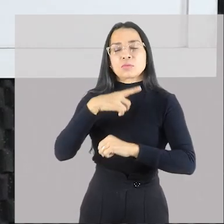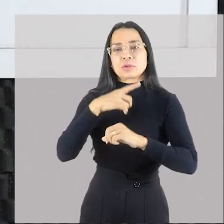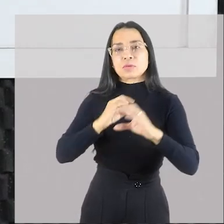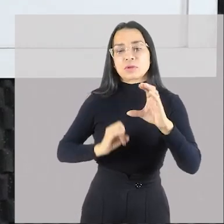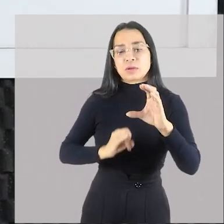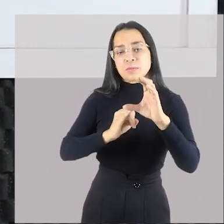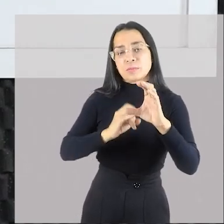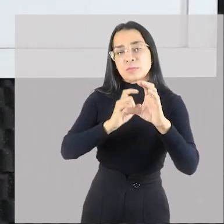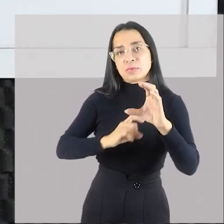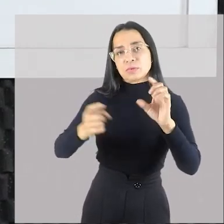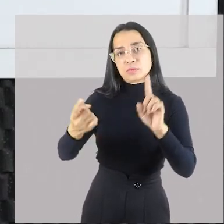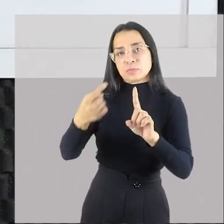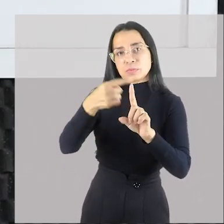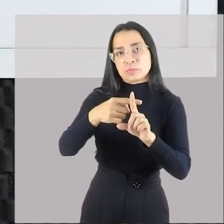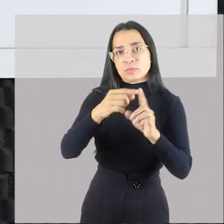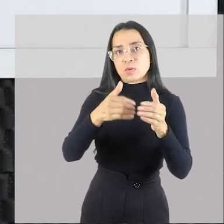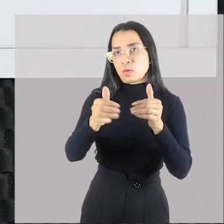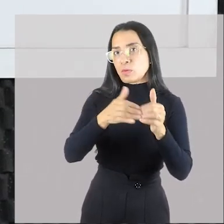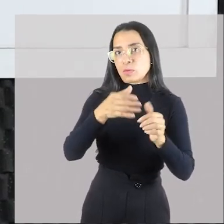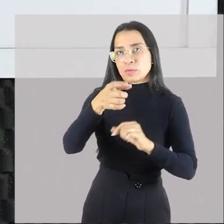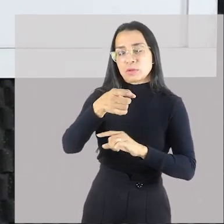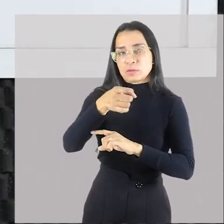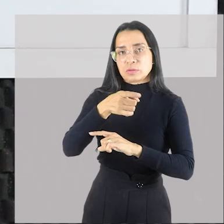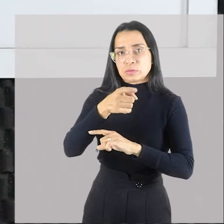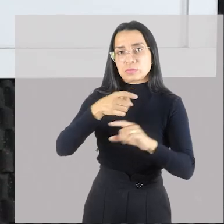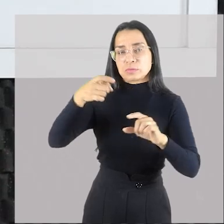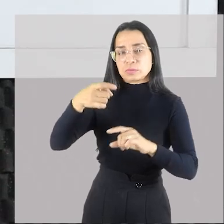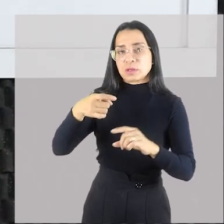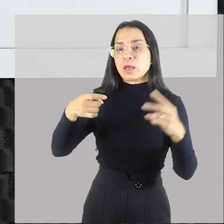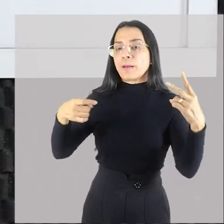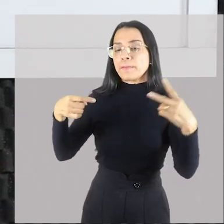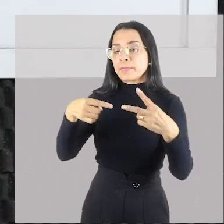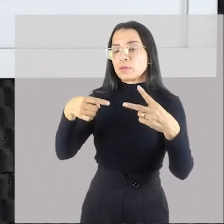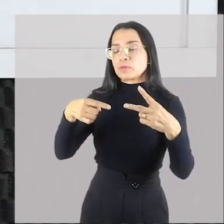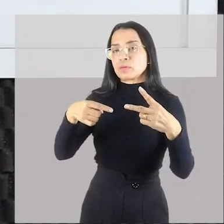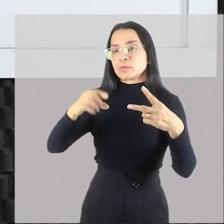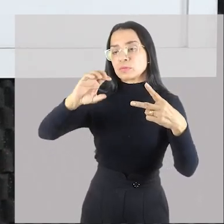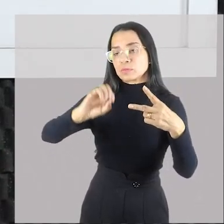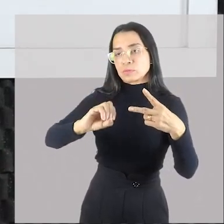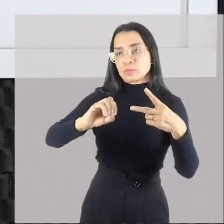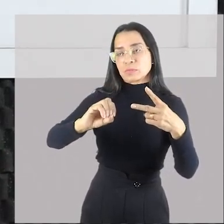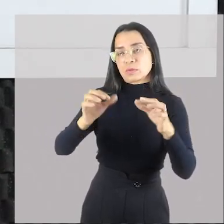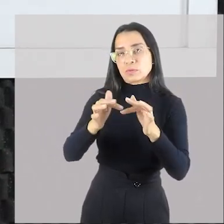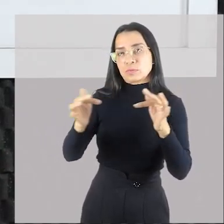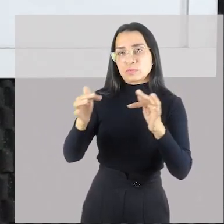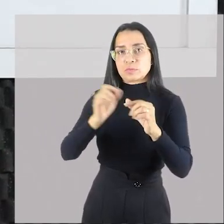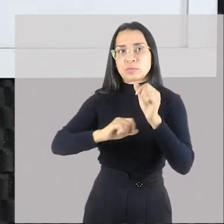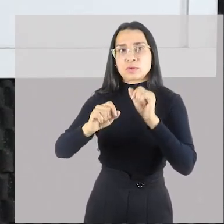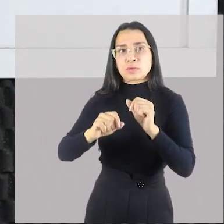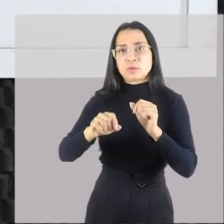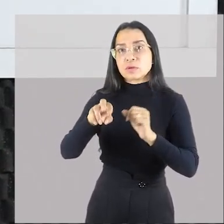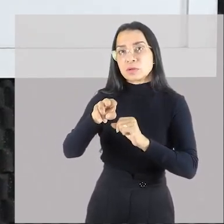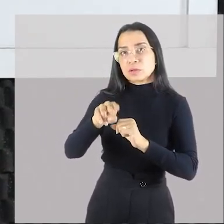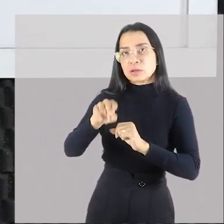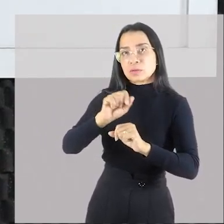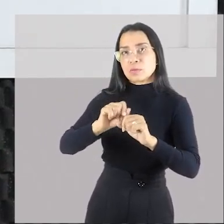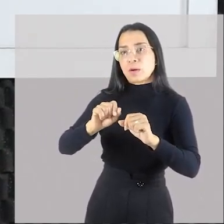Para qualquer x menor do que o zero da função, que vale menos b sobre